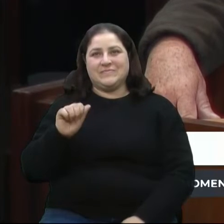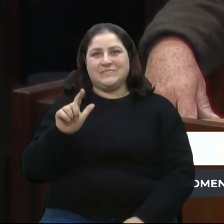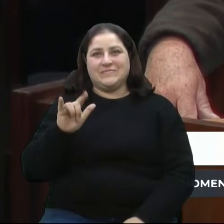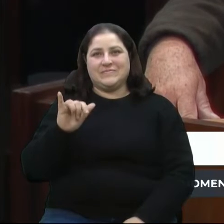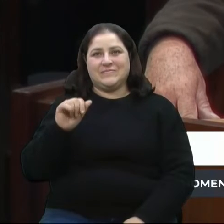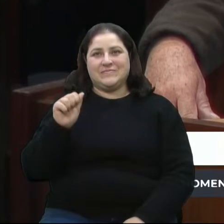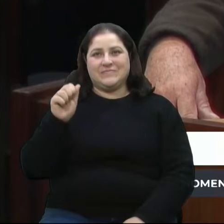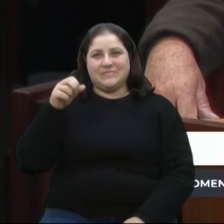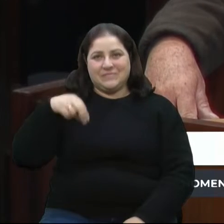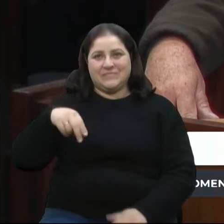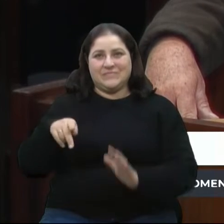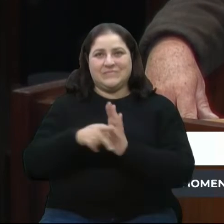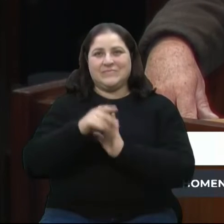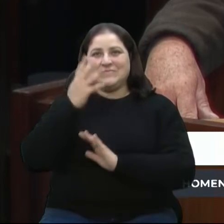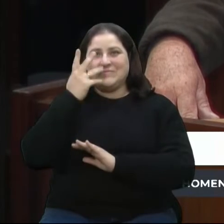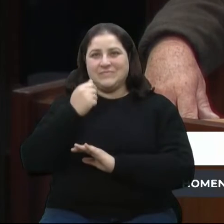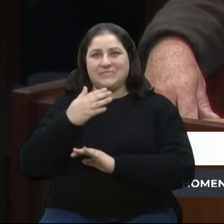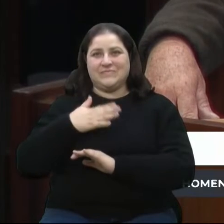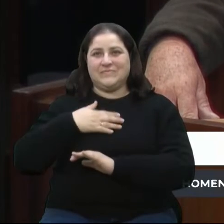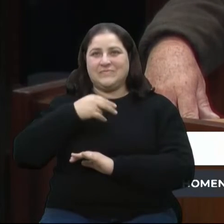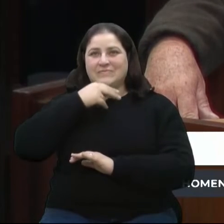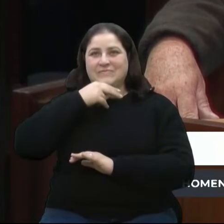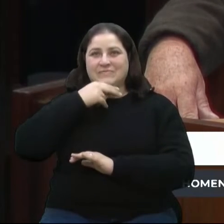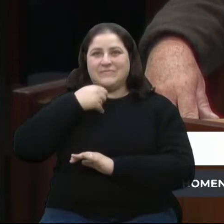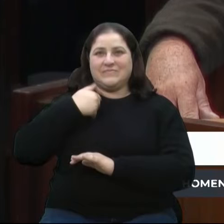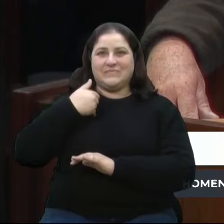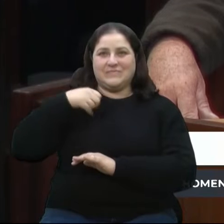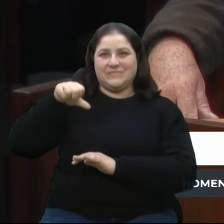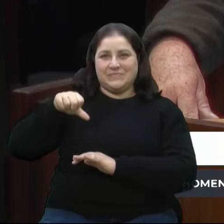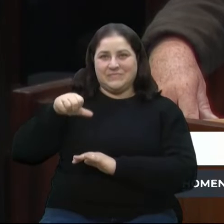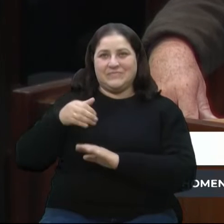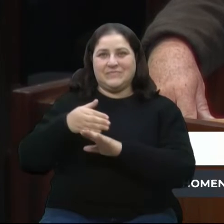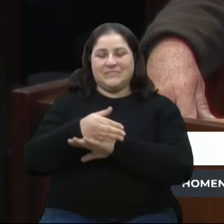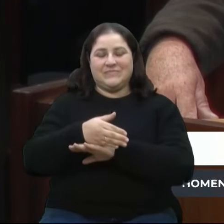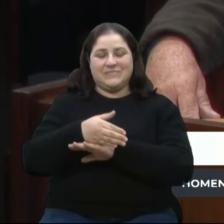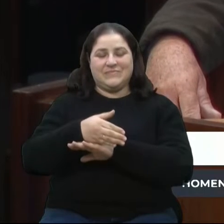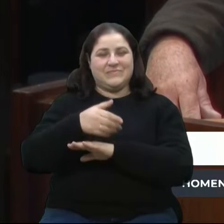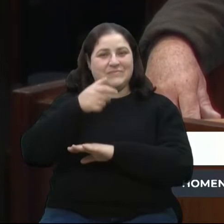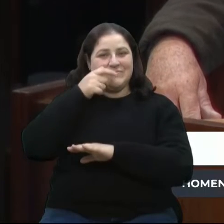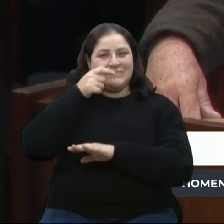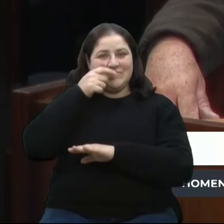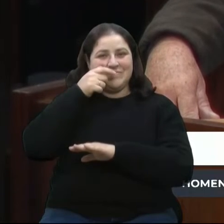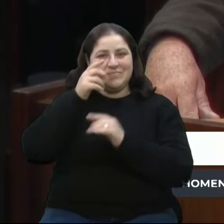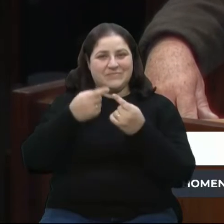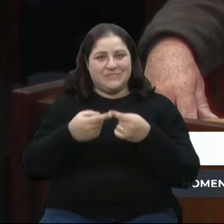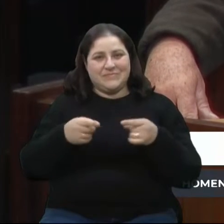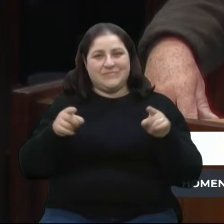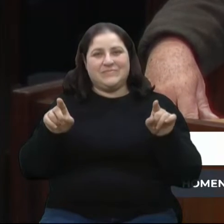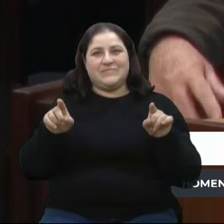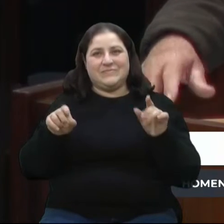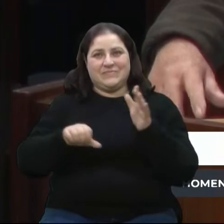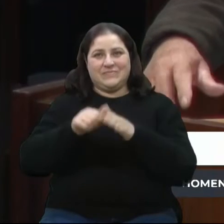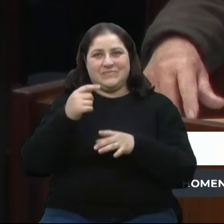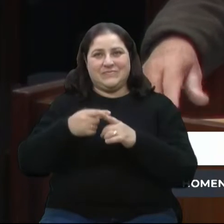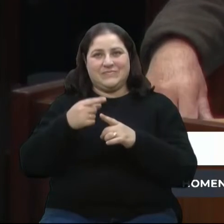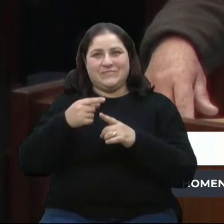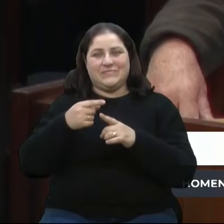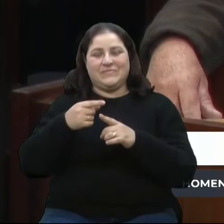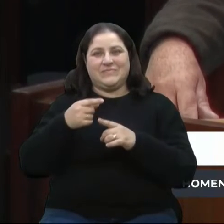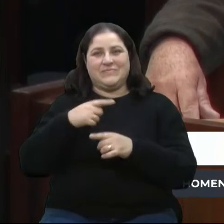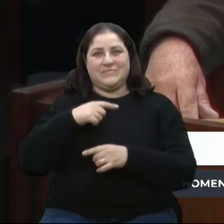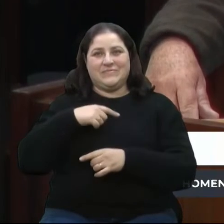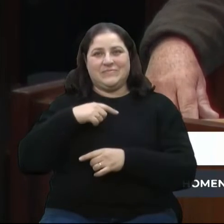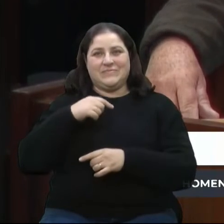O meu neto de 9 anos, ele foi assistir a estreia e depois ele estava junto com a Mariana A Mariana disse que ele ria, que ele